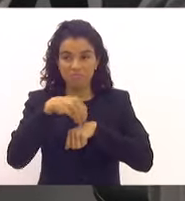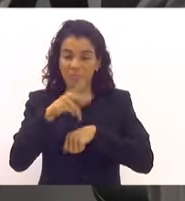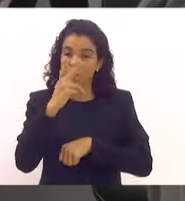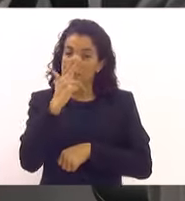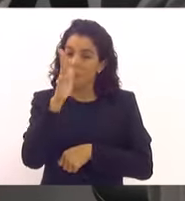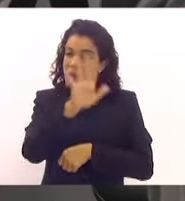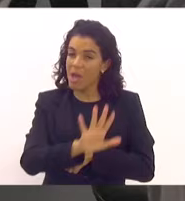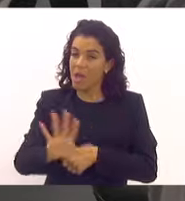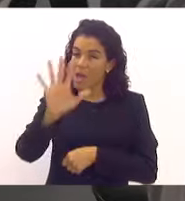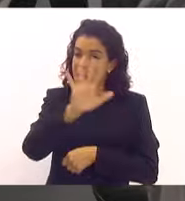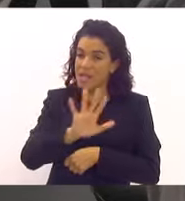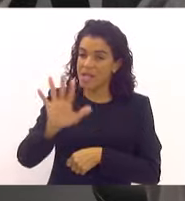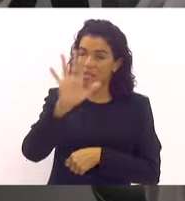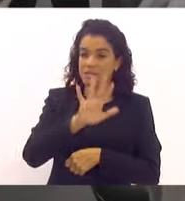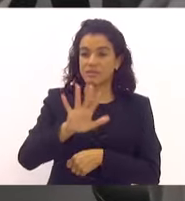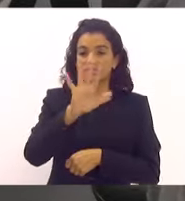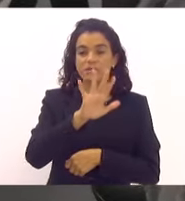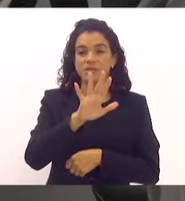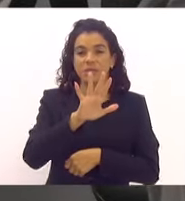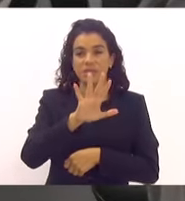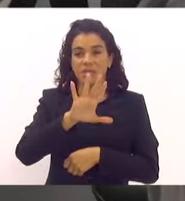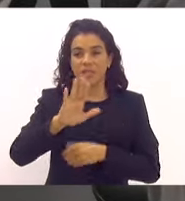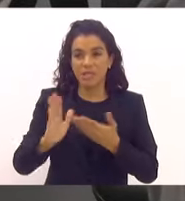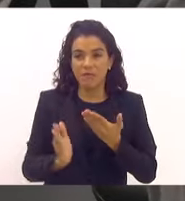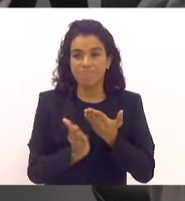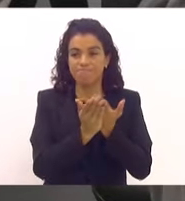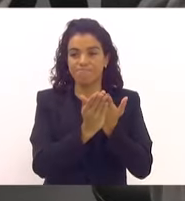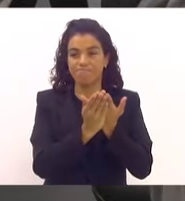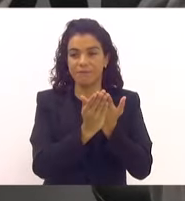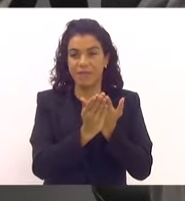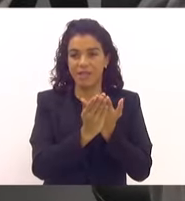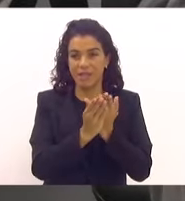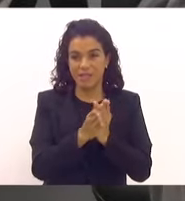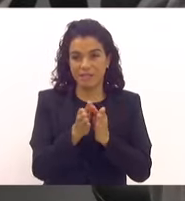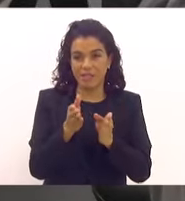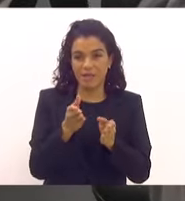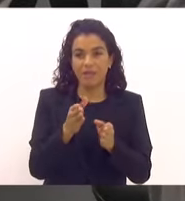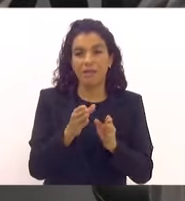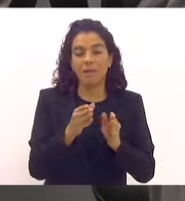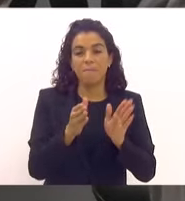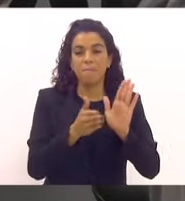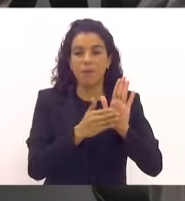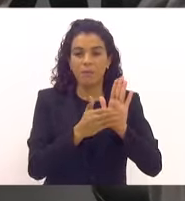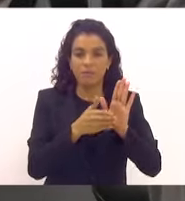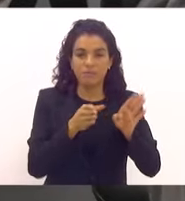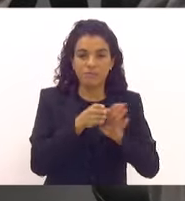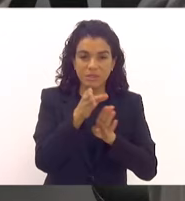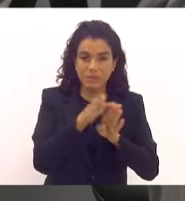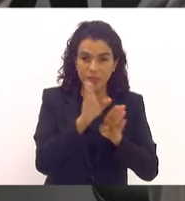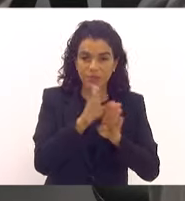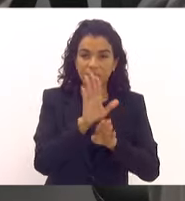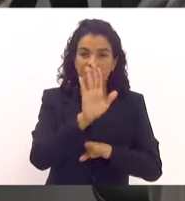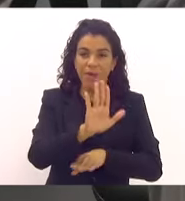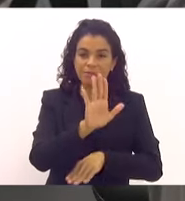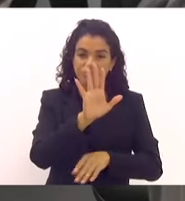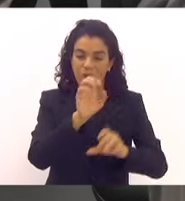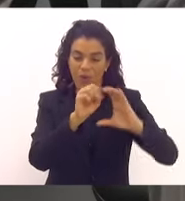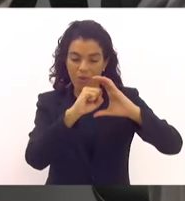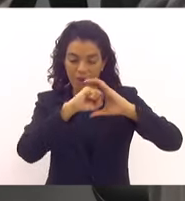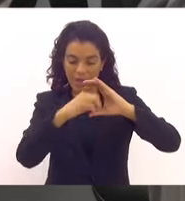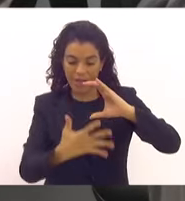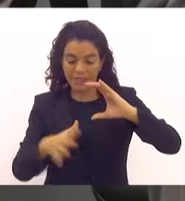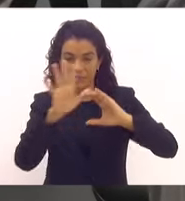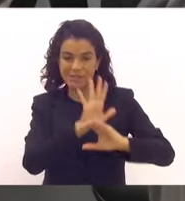que esse caminho da gente anexar iniciativas, proposições legislativas de caráter diferente,